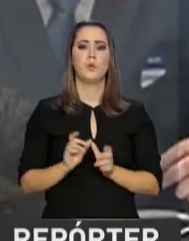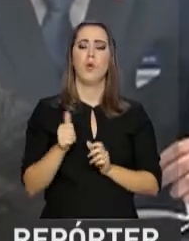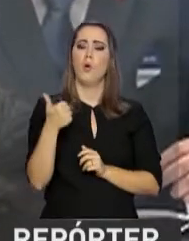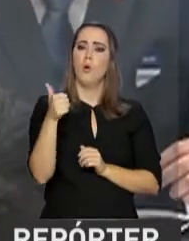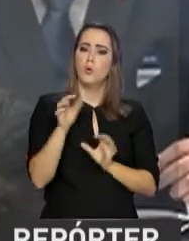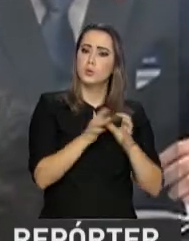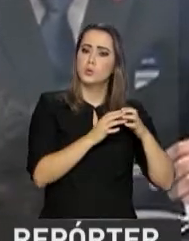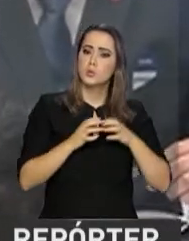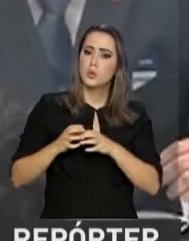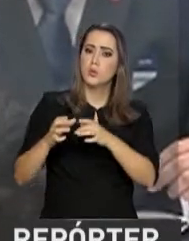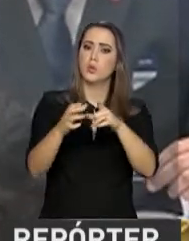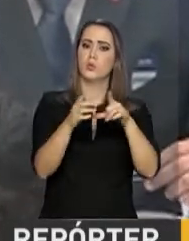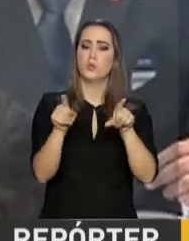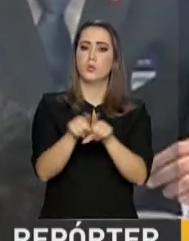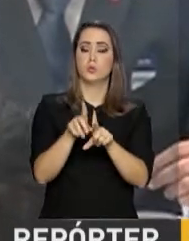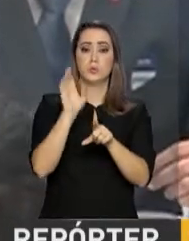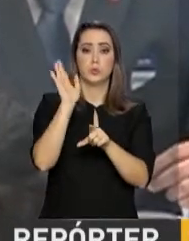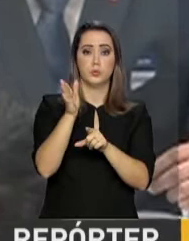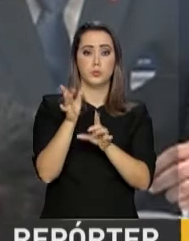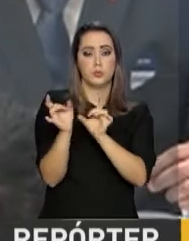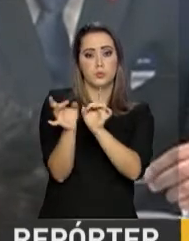lotes, né, apregoados,